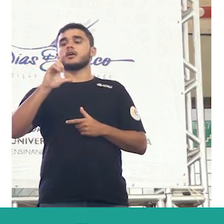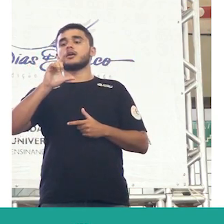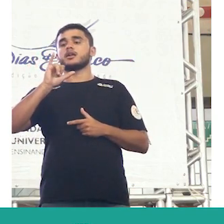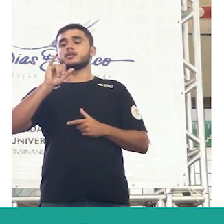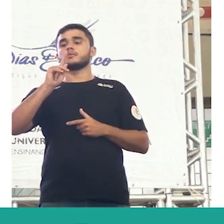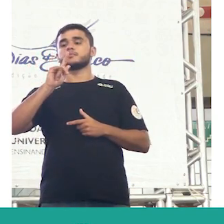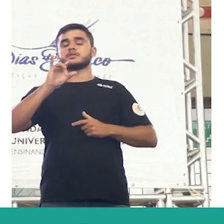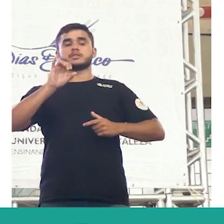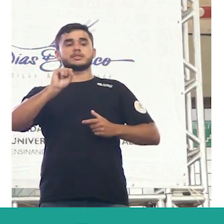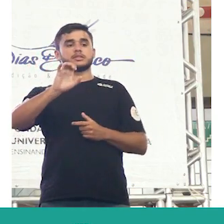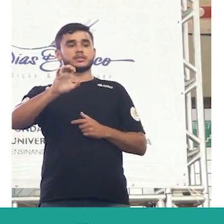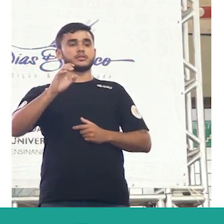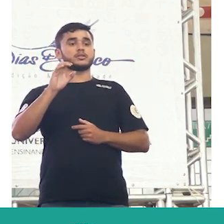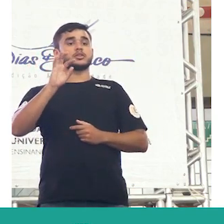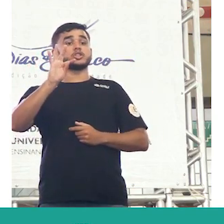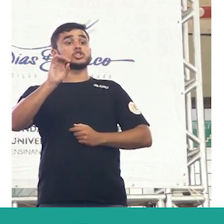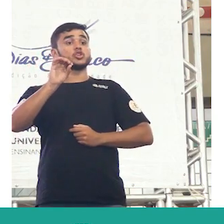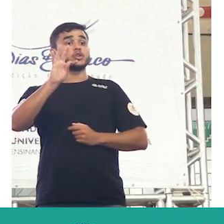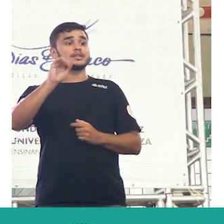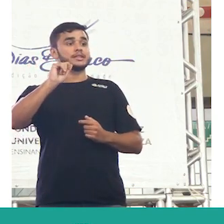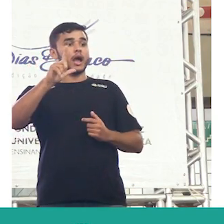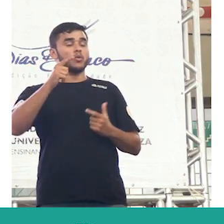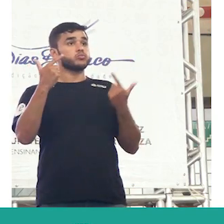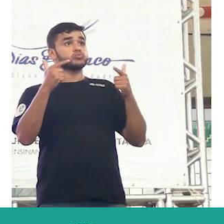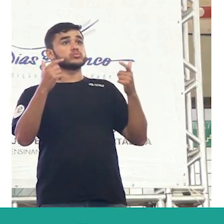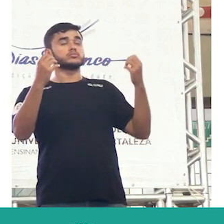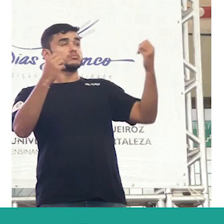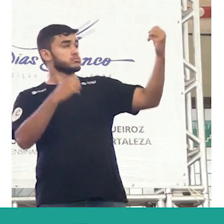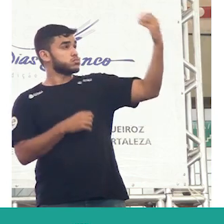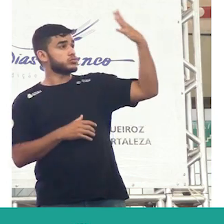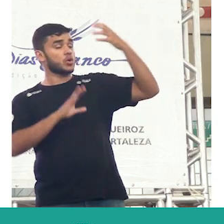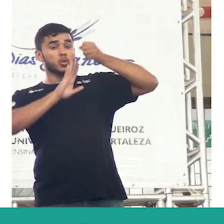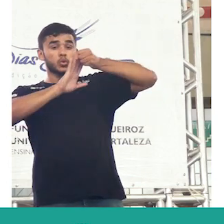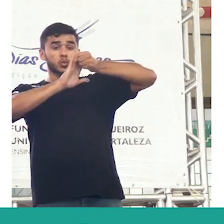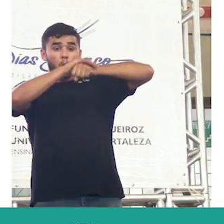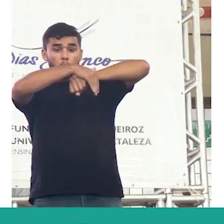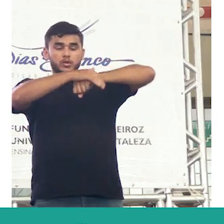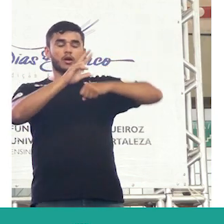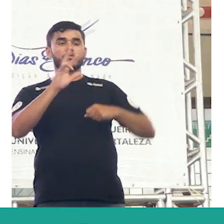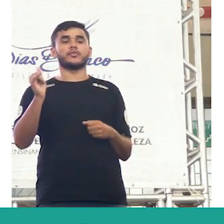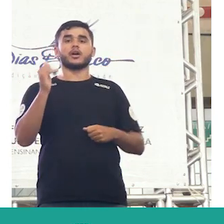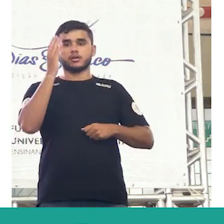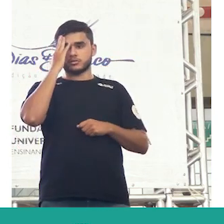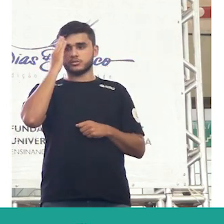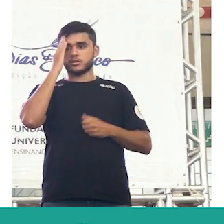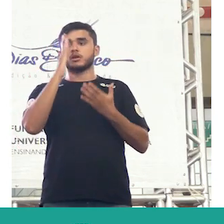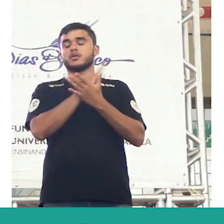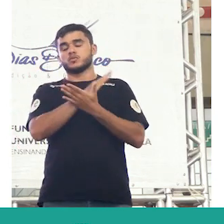total. Aonde chega um pedacinho de luz, mas não chega toda, nós chamamos de eclipse